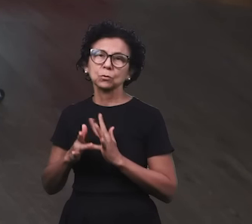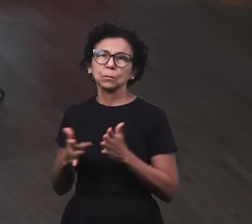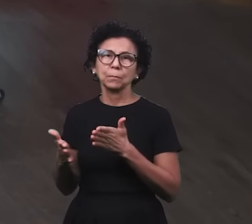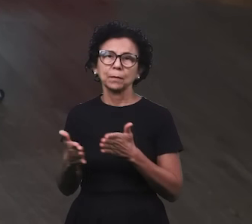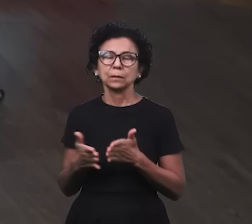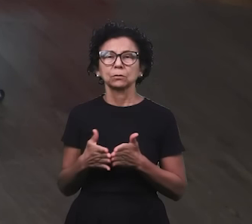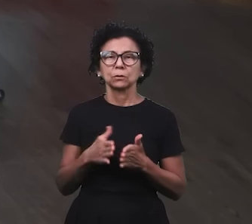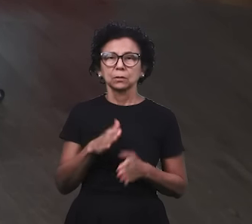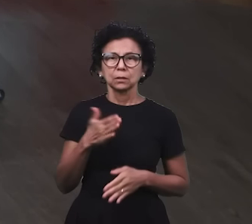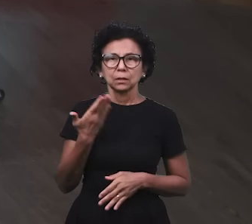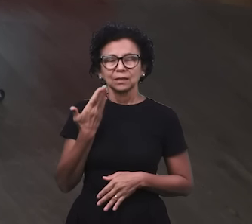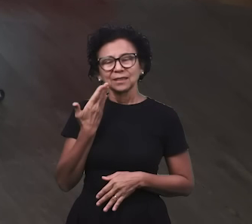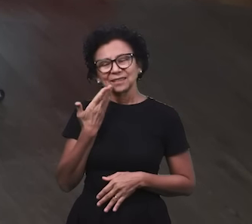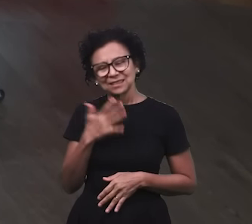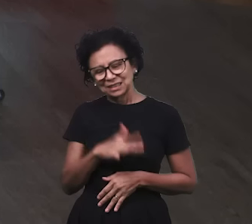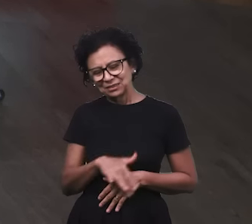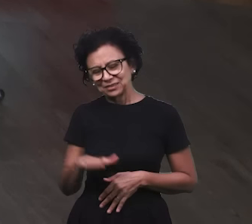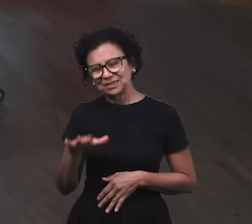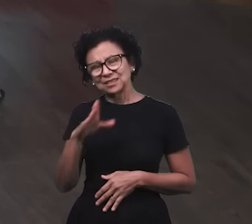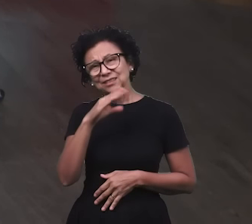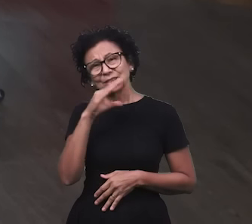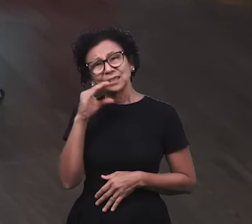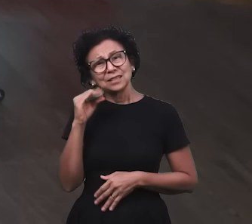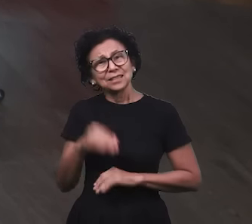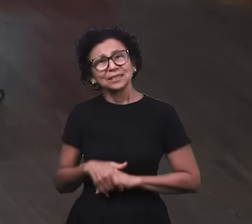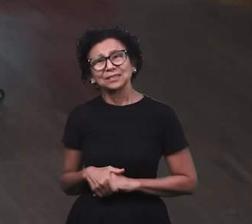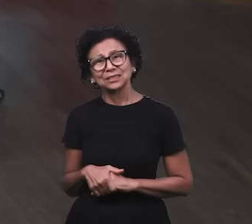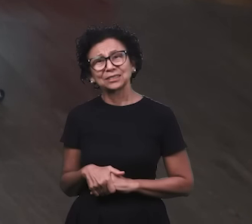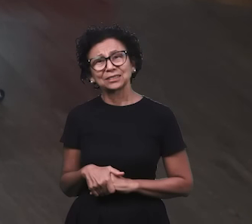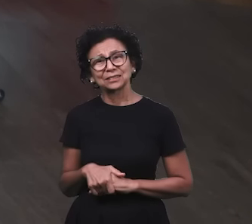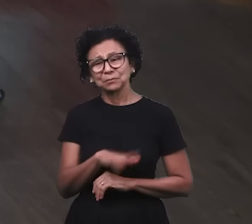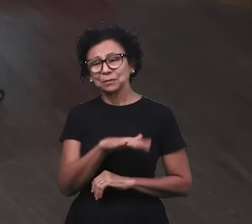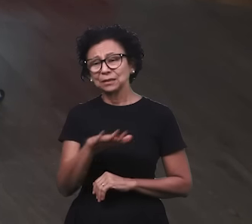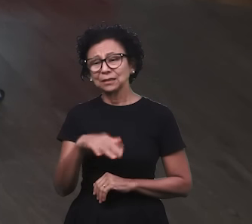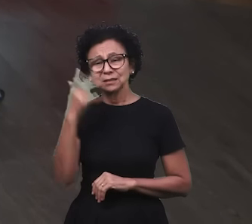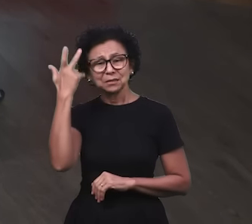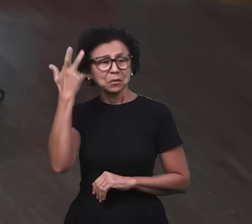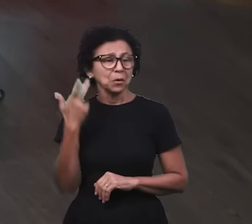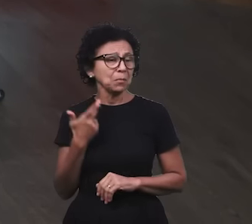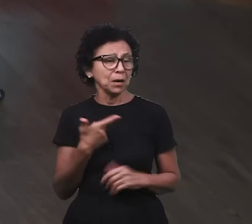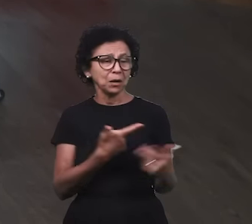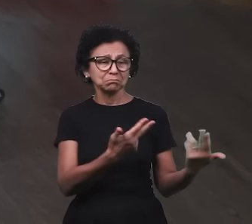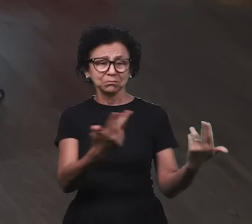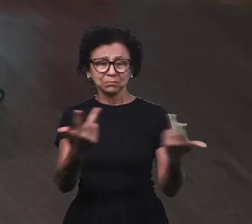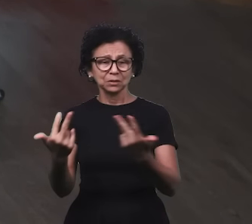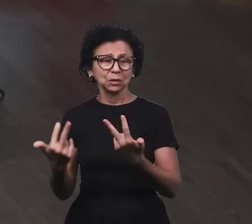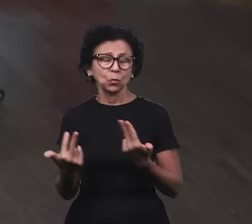sua infância e adolescência, ele foi uma criança como outra qualquer.